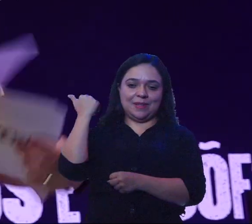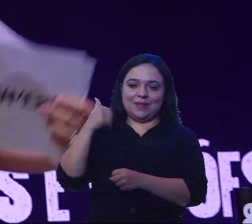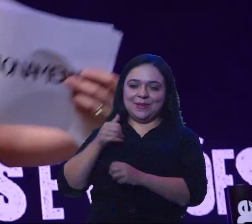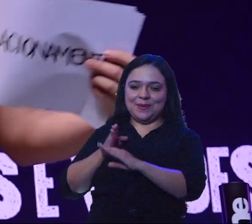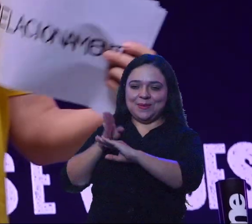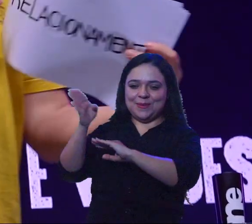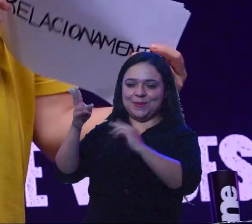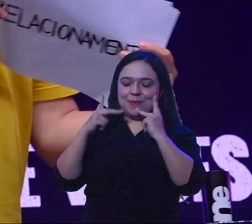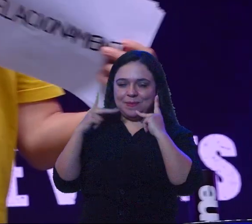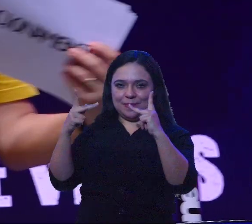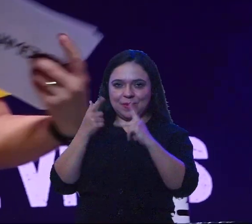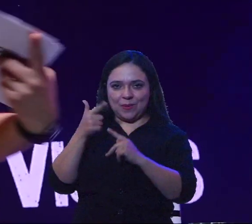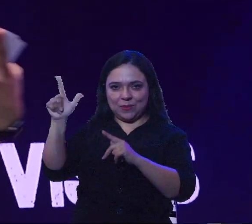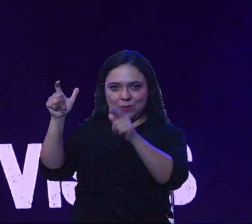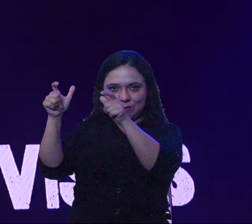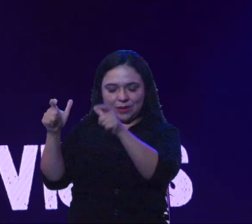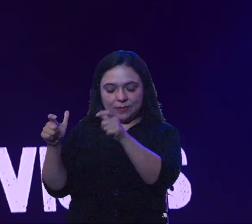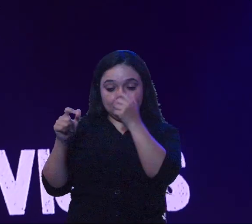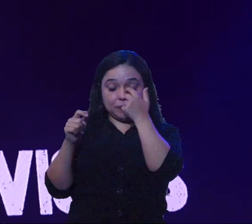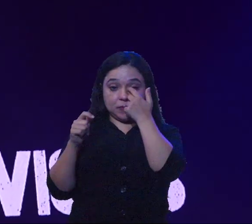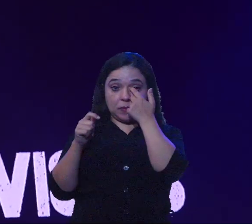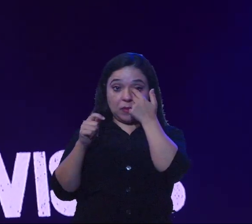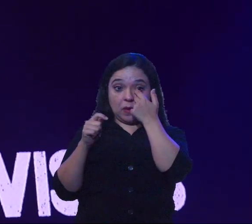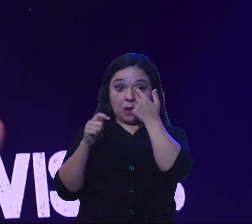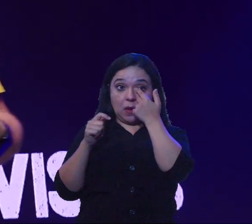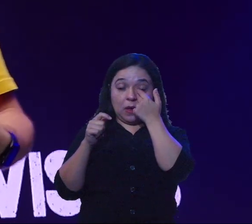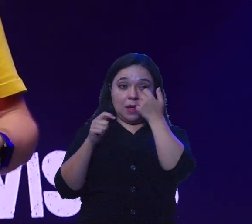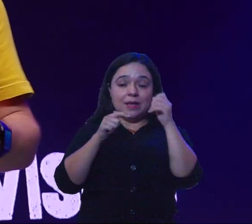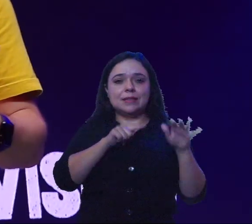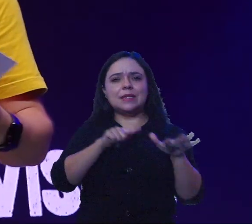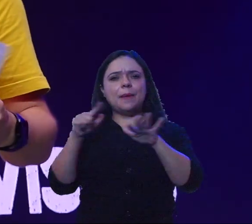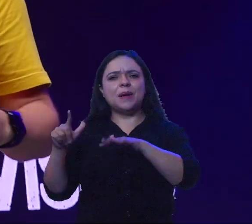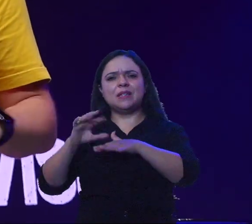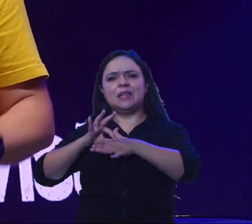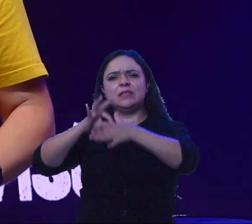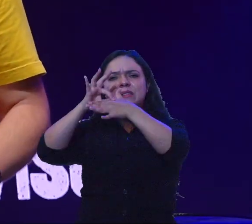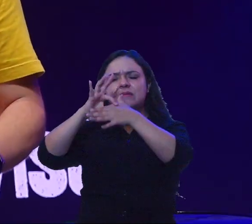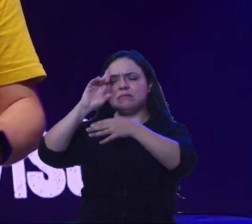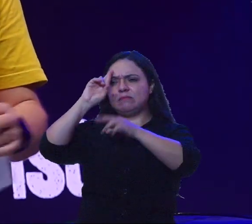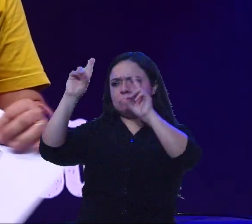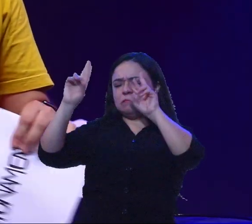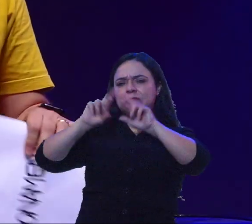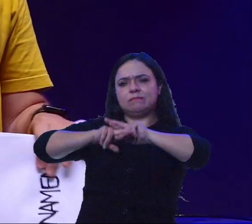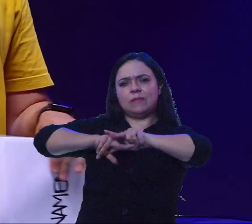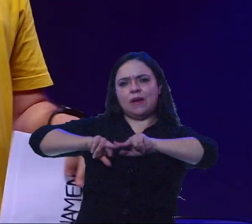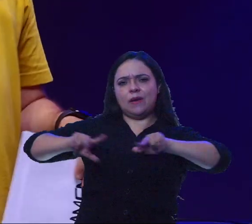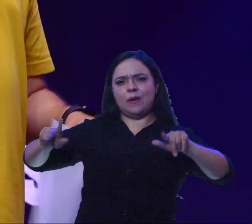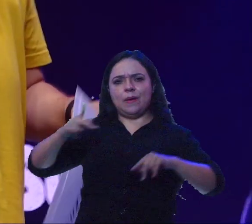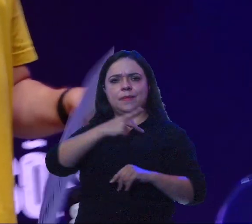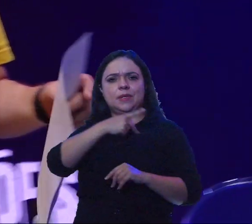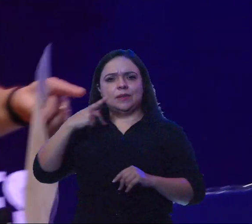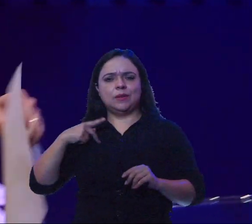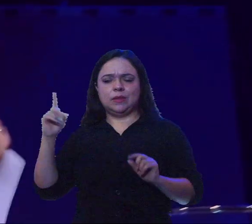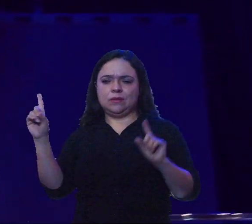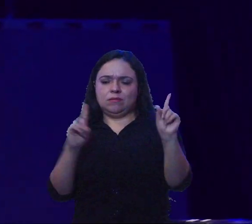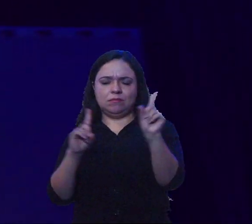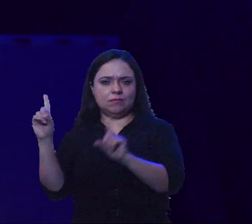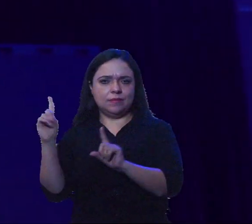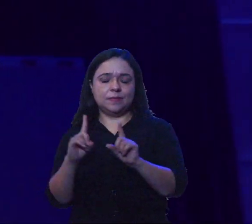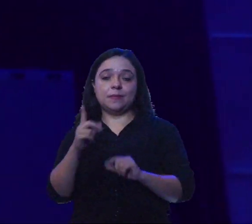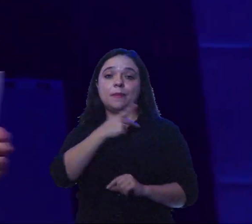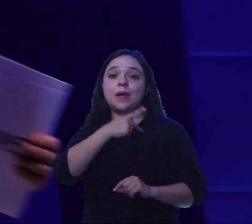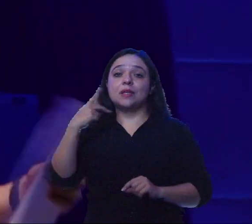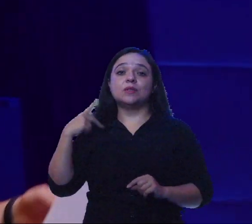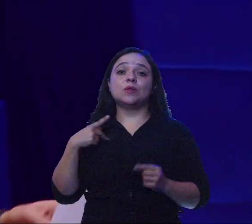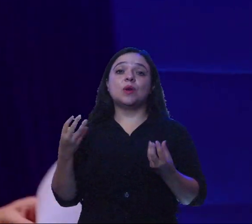lugar. E como a Semana de Avivamento não tem um único líder, são vários pastores que fazem. O pastor não